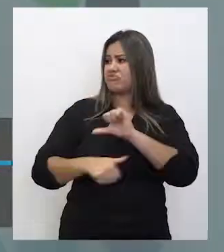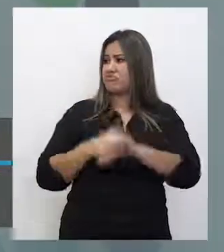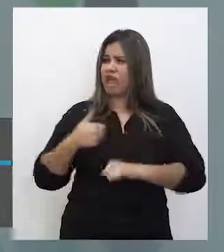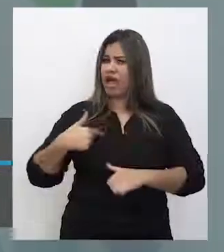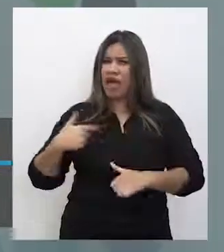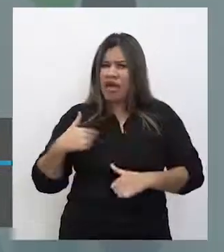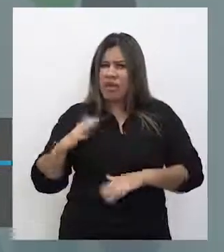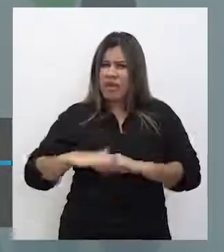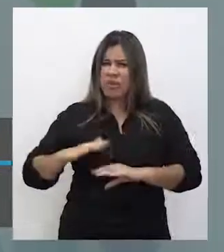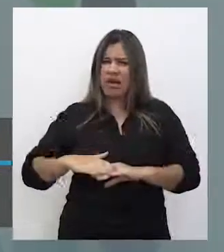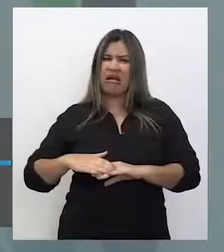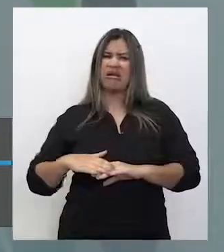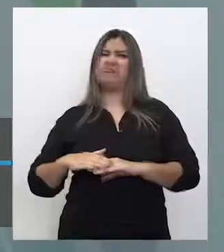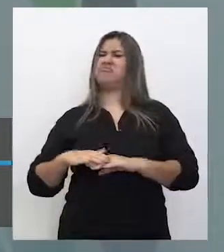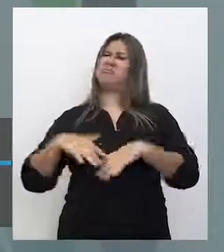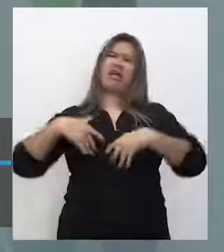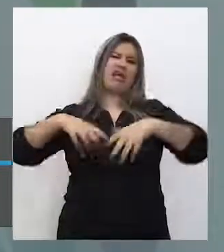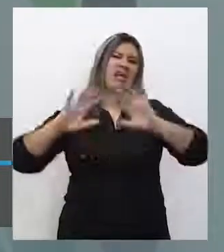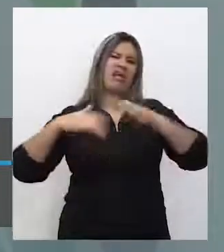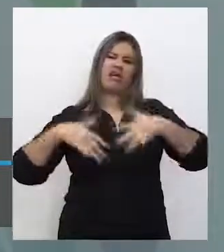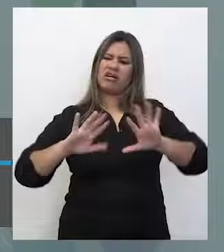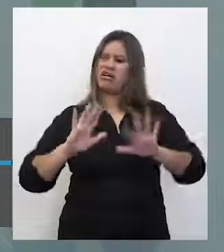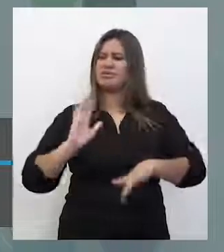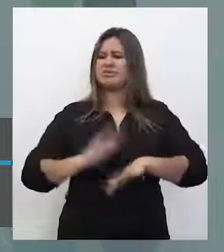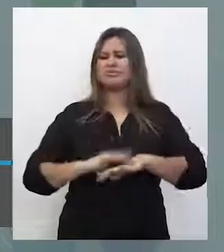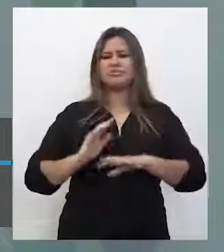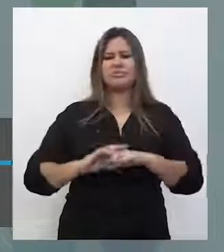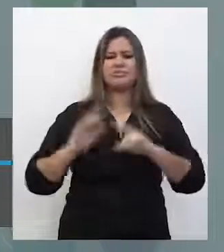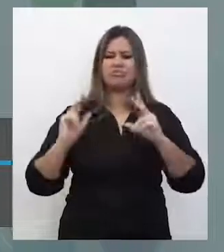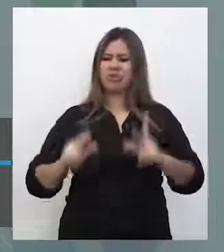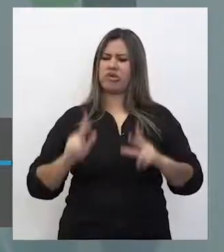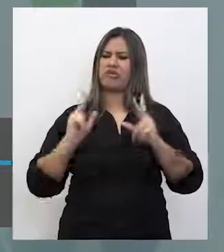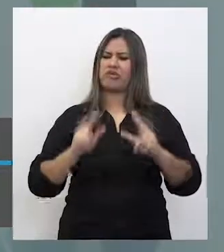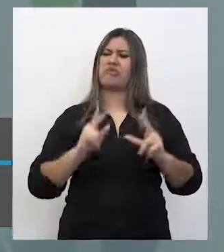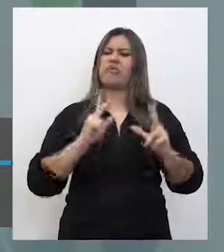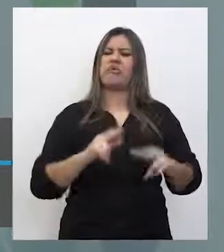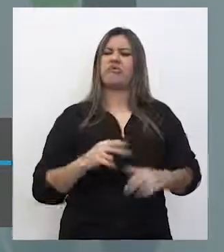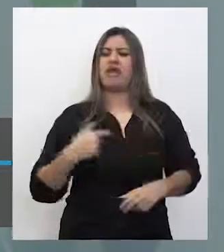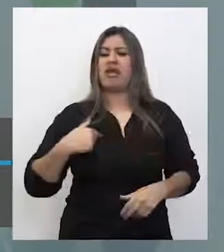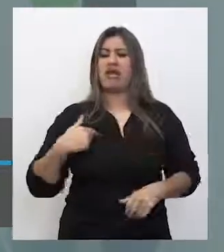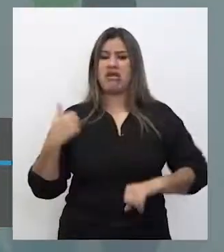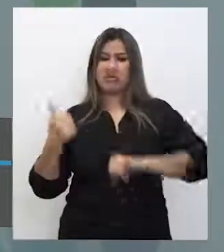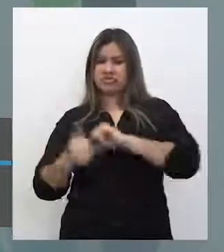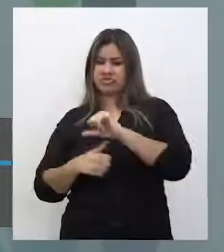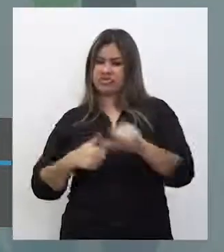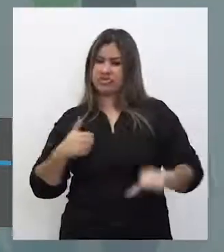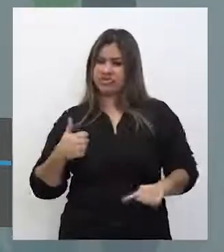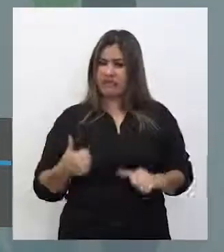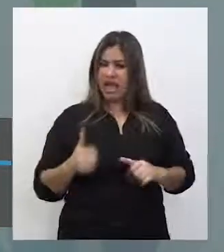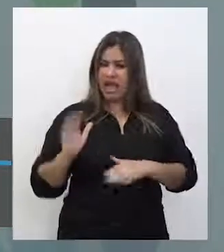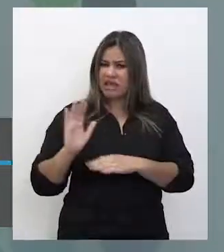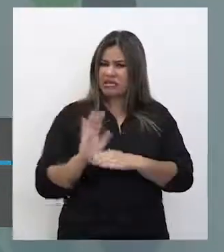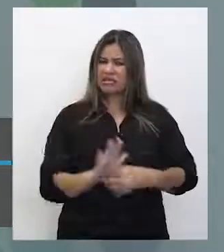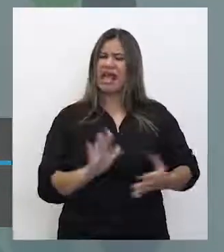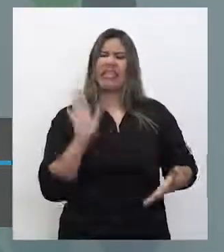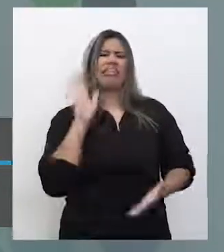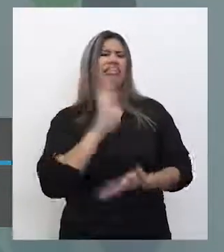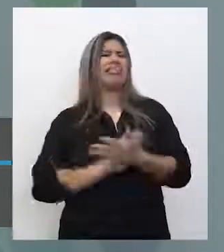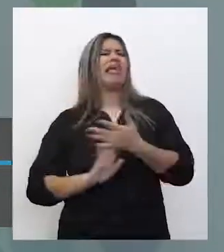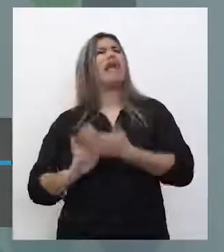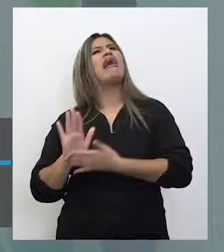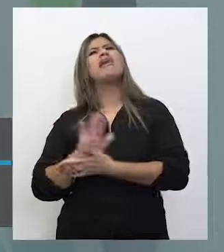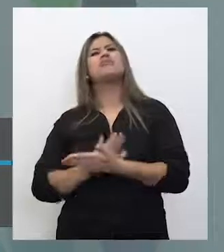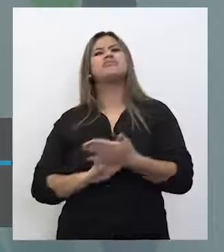alterar. Eu vou continuar fazendo tudo igual. Se eu mudar meus hábitos, eu vou ajudar, vou